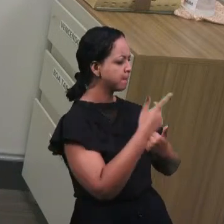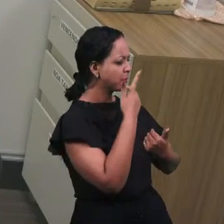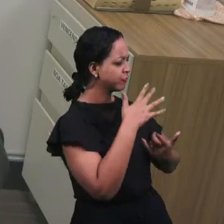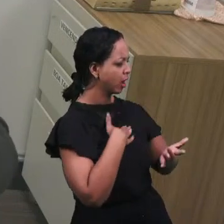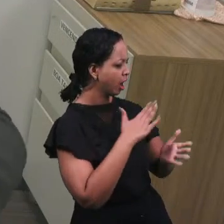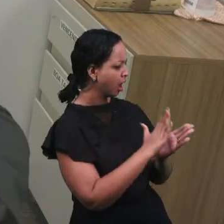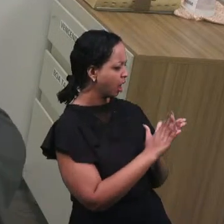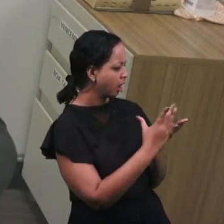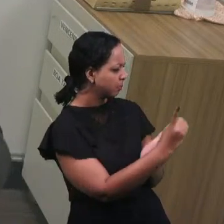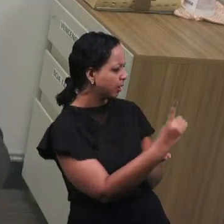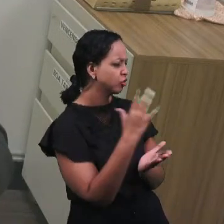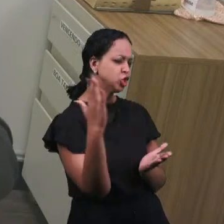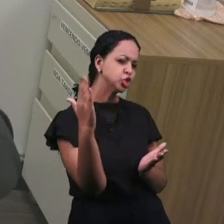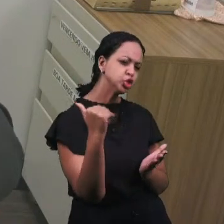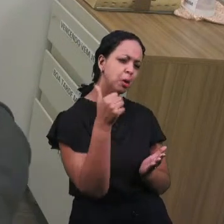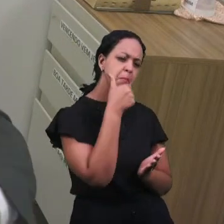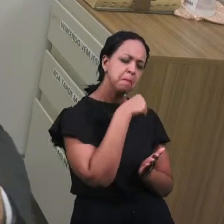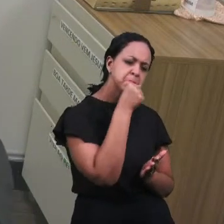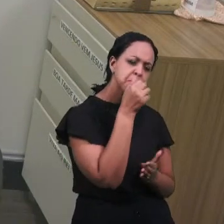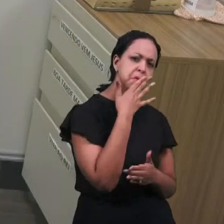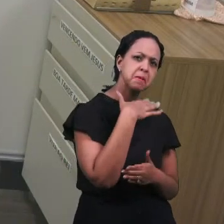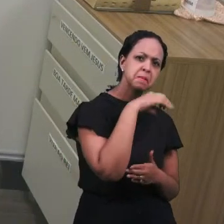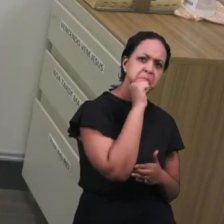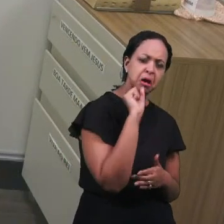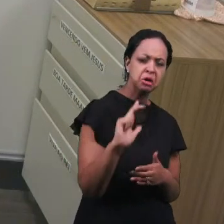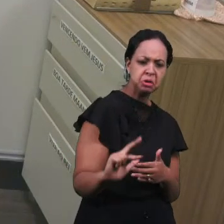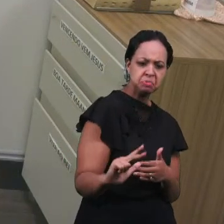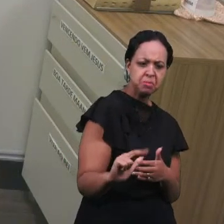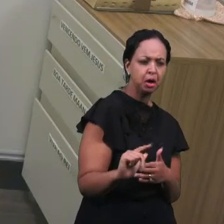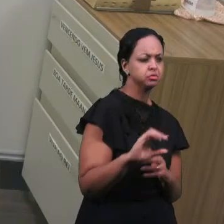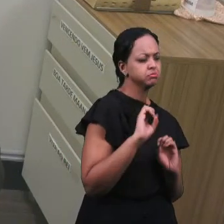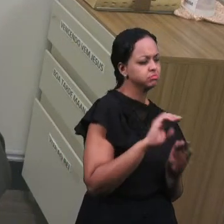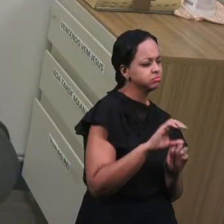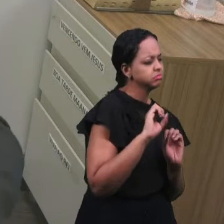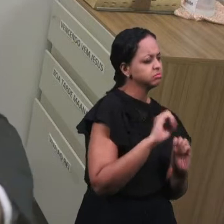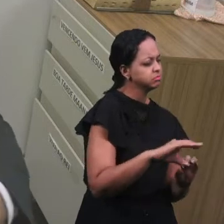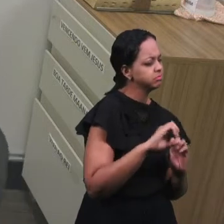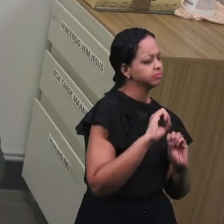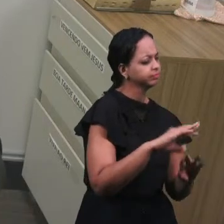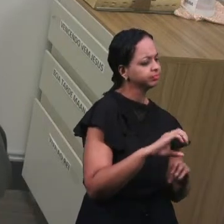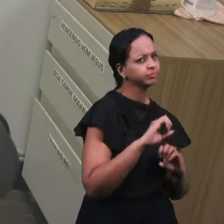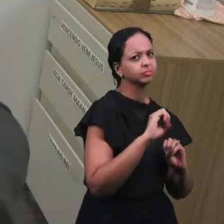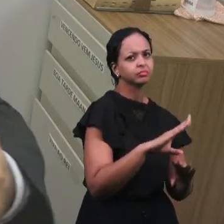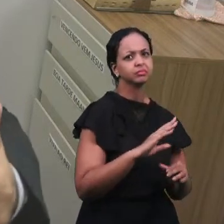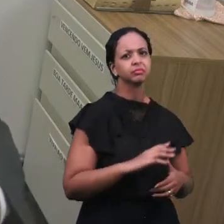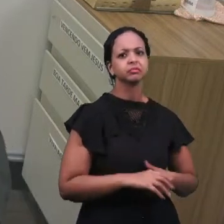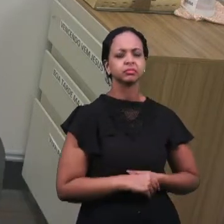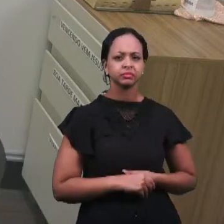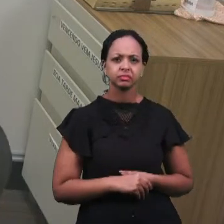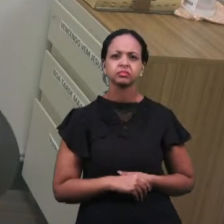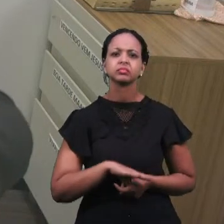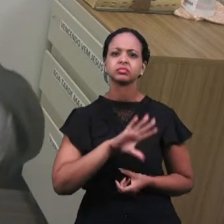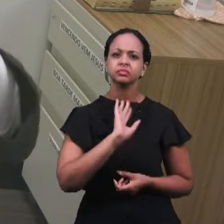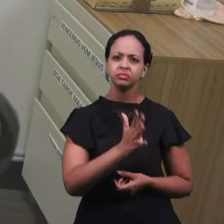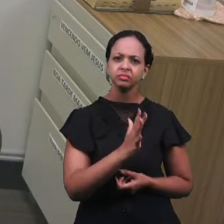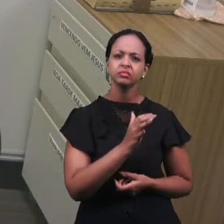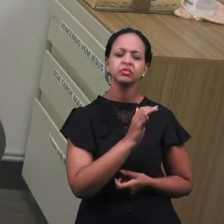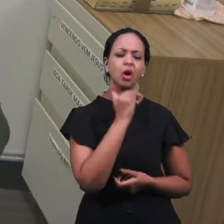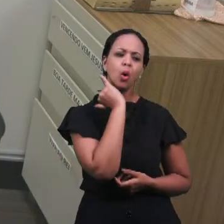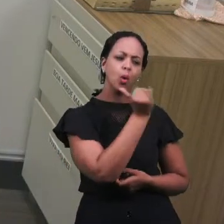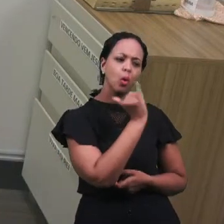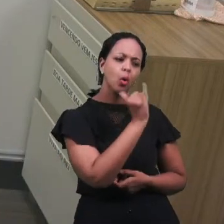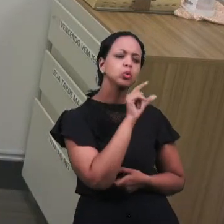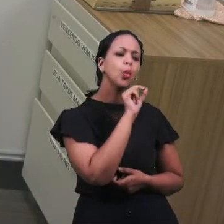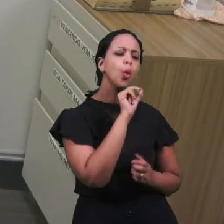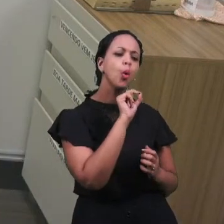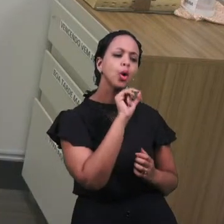palavra de Deus, chama o papai, chama a mamãe ali, os irmãozinhos, e a própria criança já começa ali a desenvolver aquilo que aprendeu na